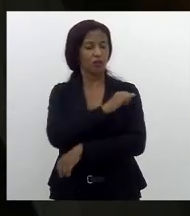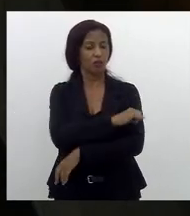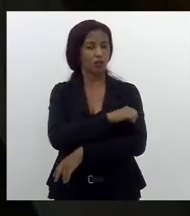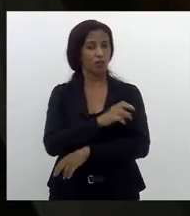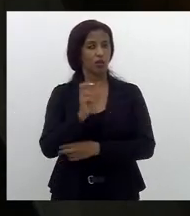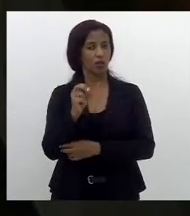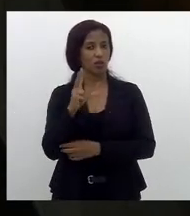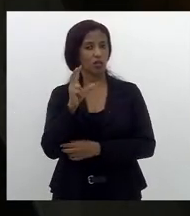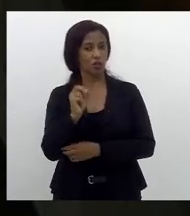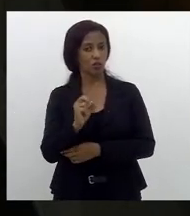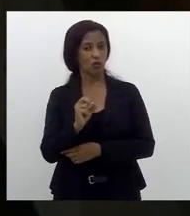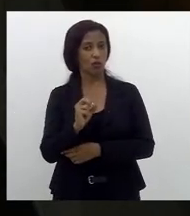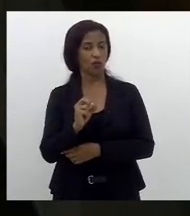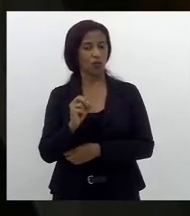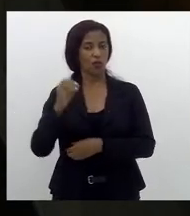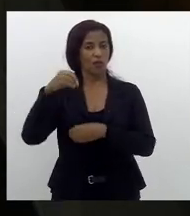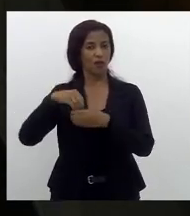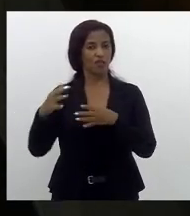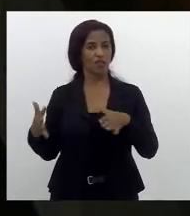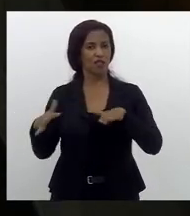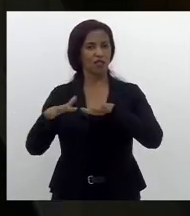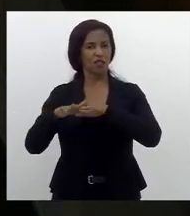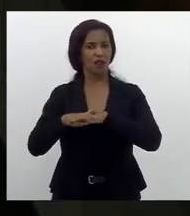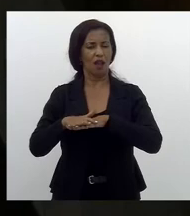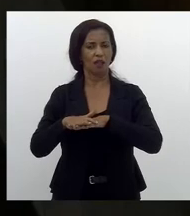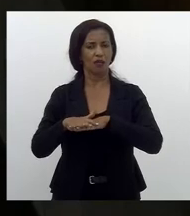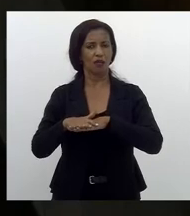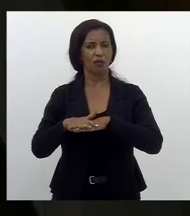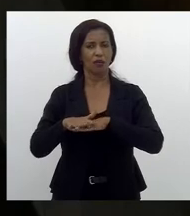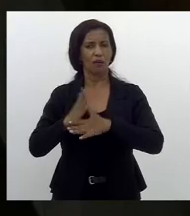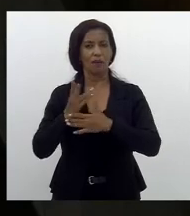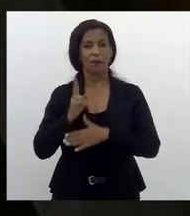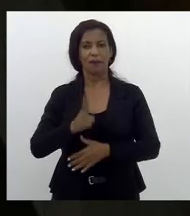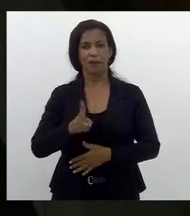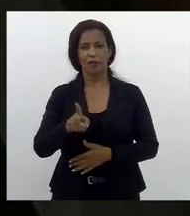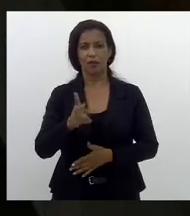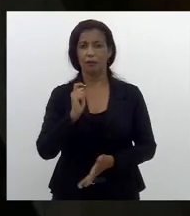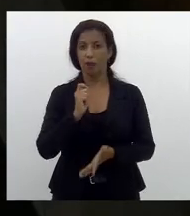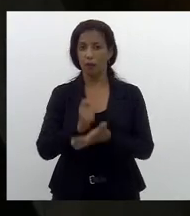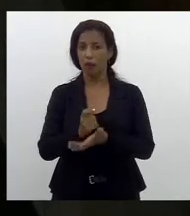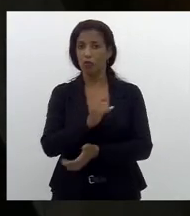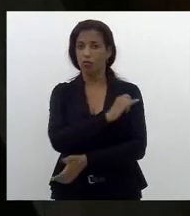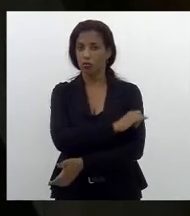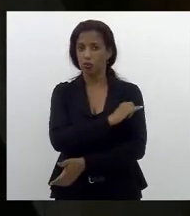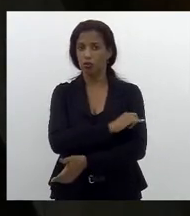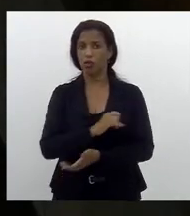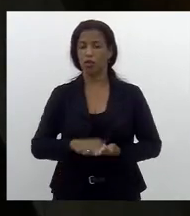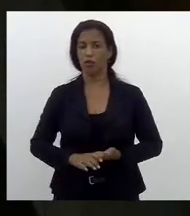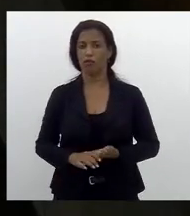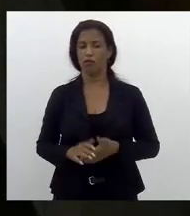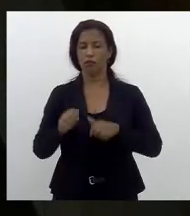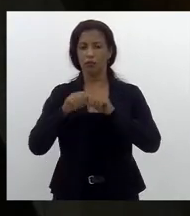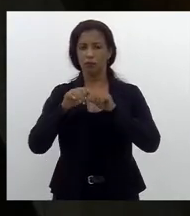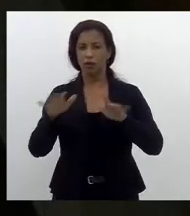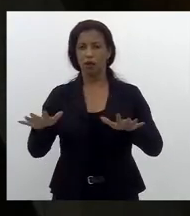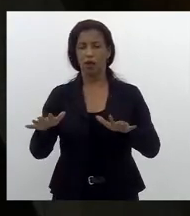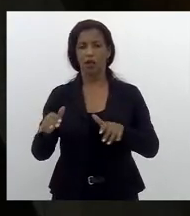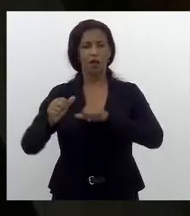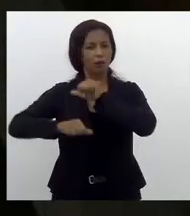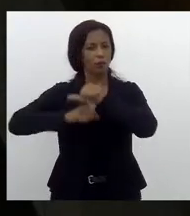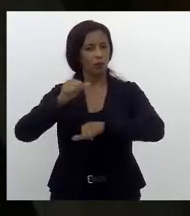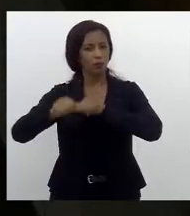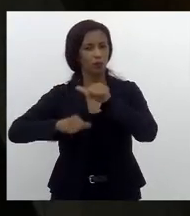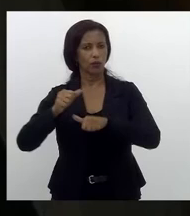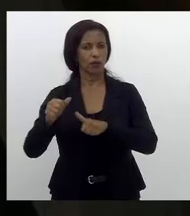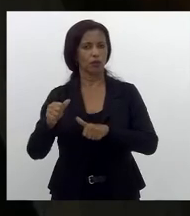esse ovo será enterrado para sempre. Aposto do Rio de Janeiro na sua capacidade de contagiar o Brasil na perspectiva da mudança